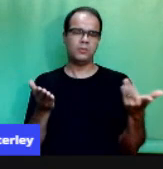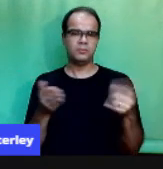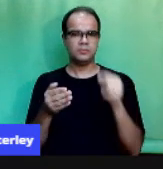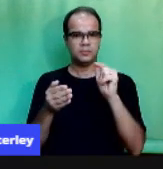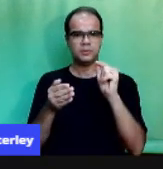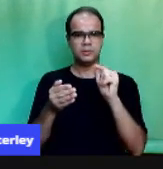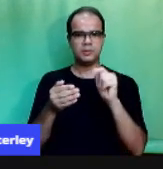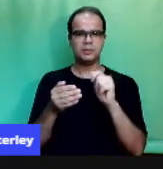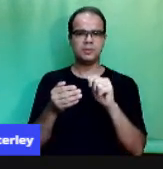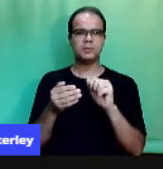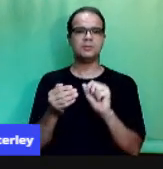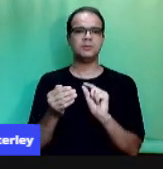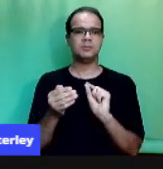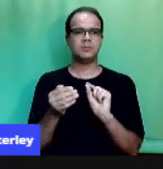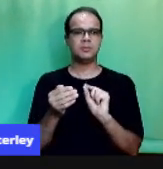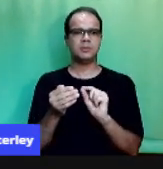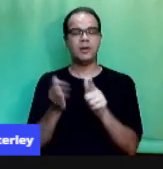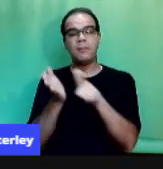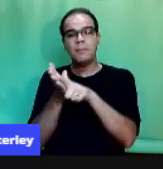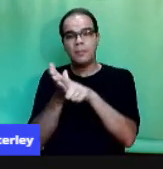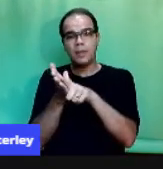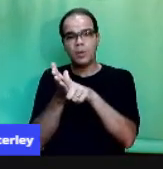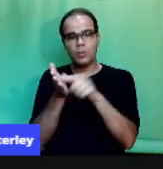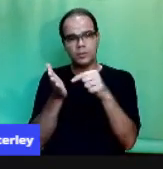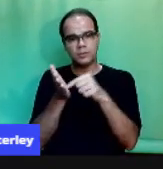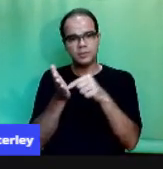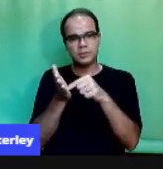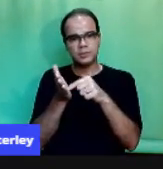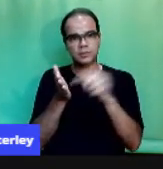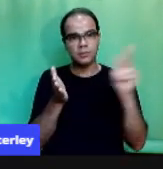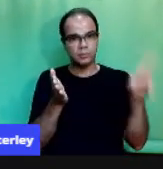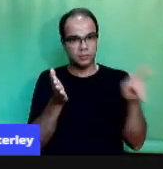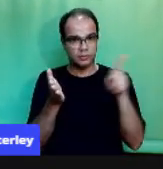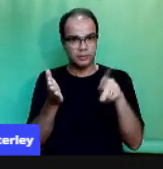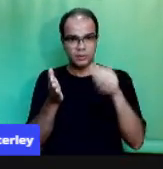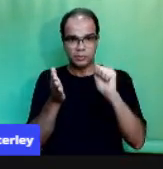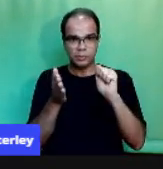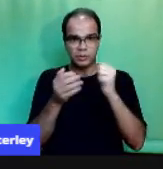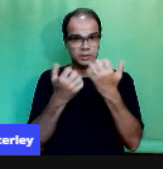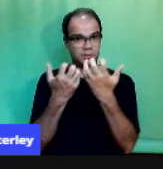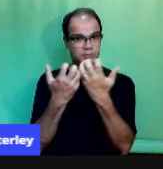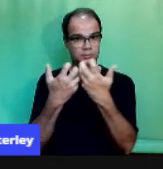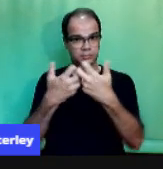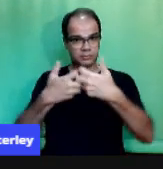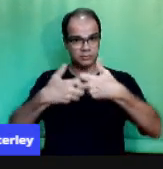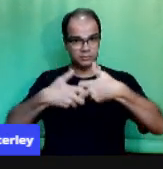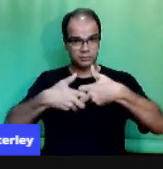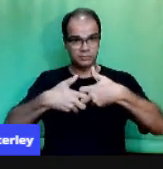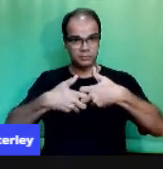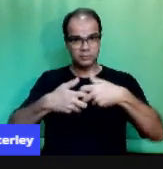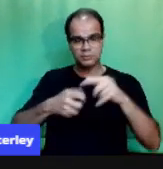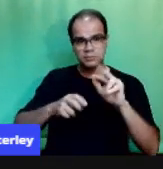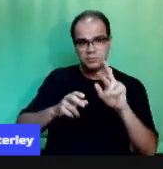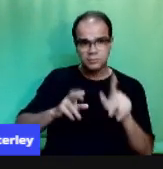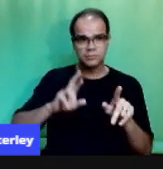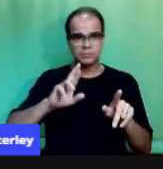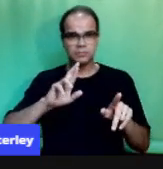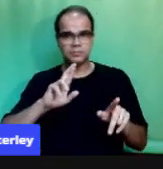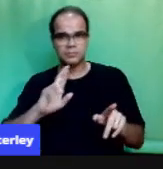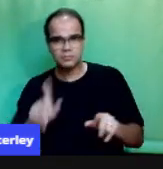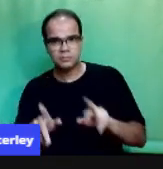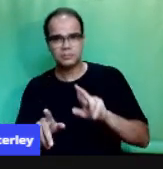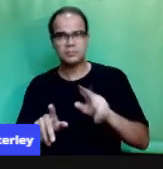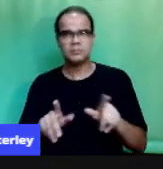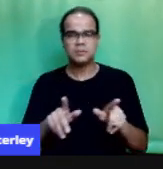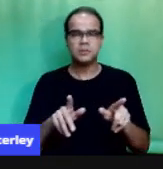deixa disponível um formulário aonde o professor poderá configurar diferentes tipos de